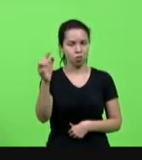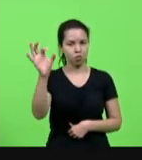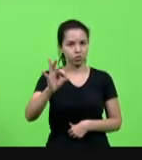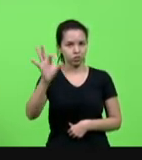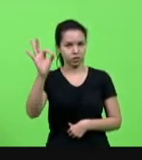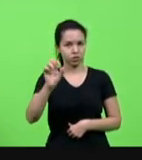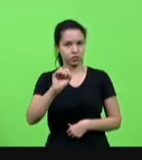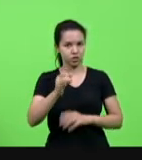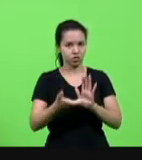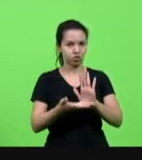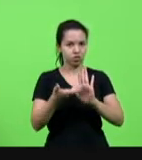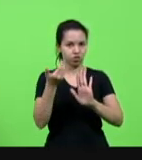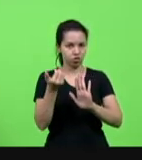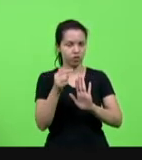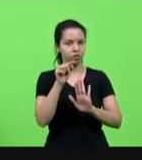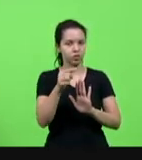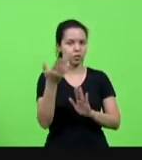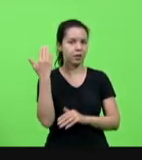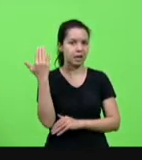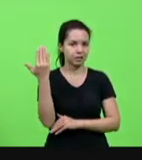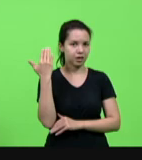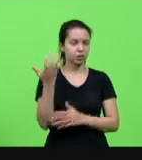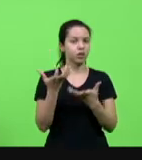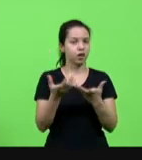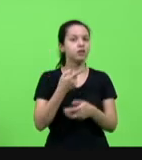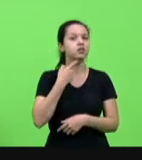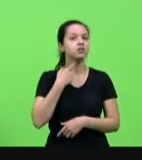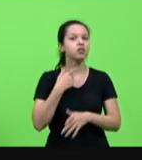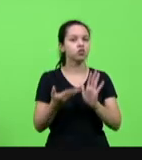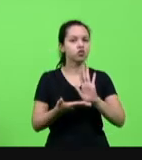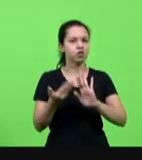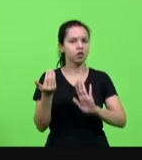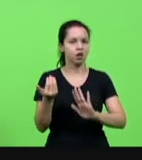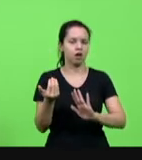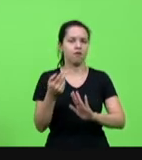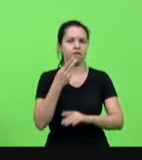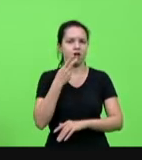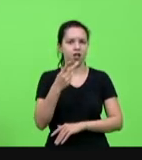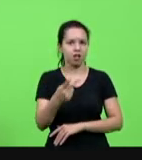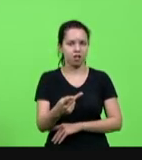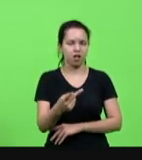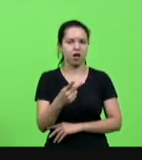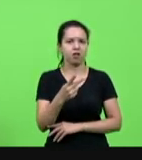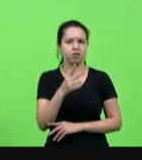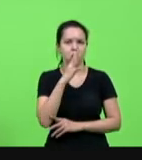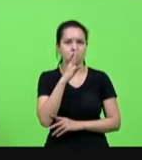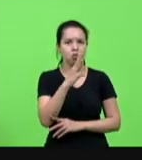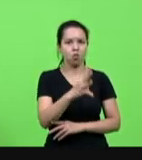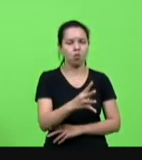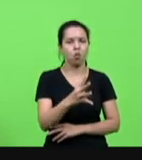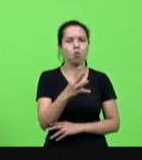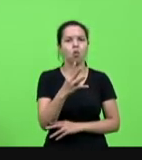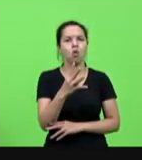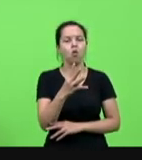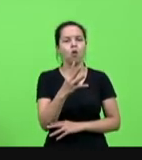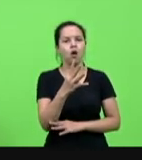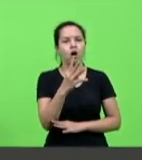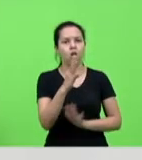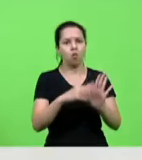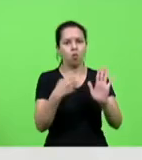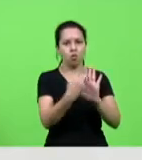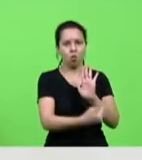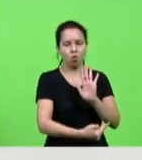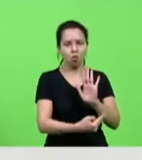que o senhor queria tirar. Aliás, condenou, né? Condenou as contas de 2016 porque não podia botar